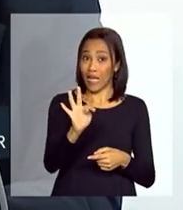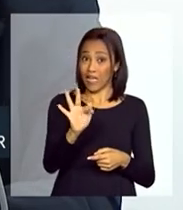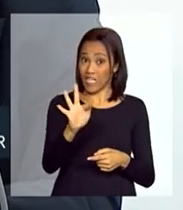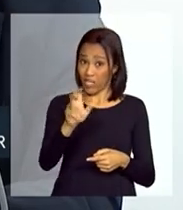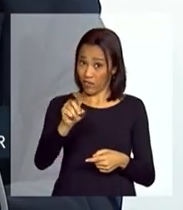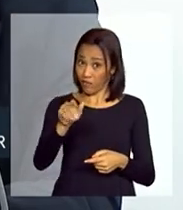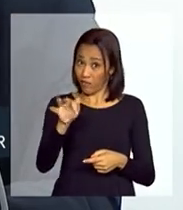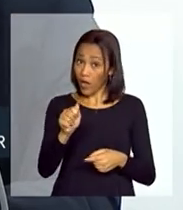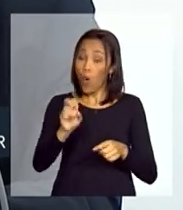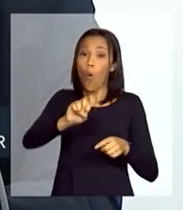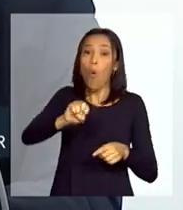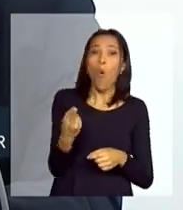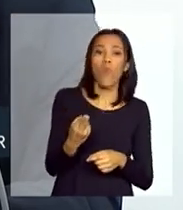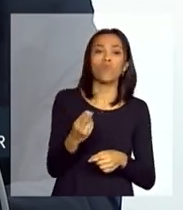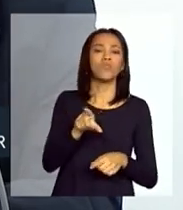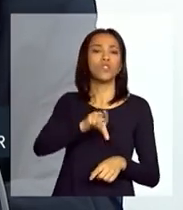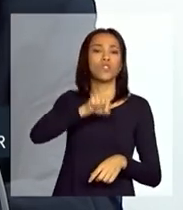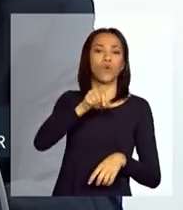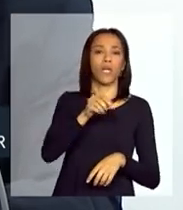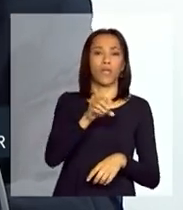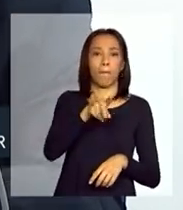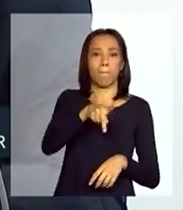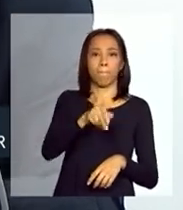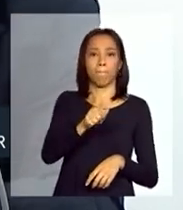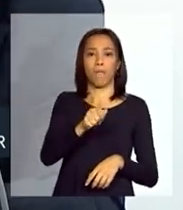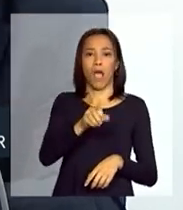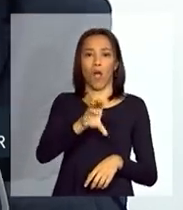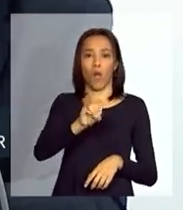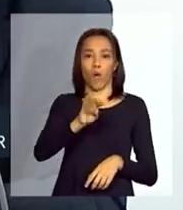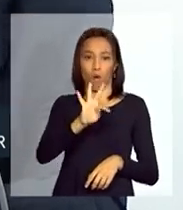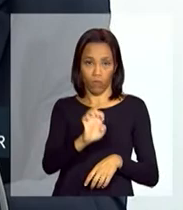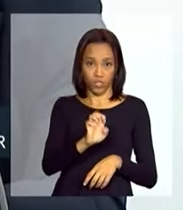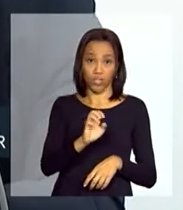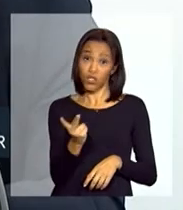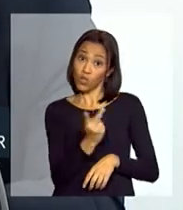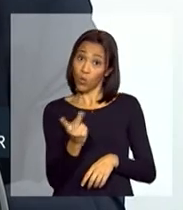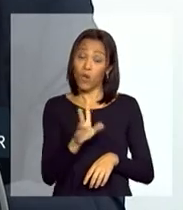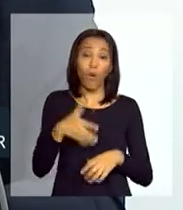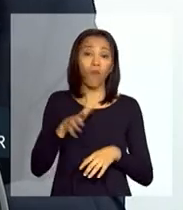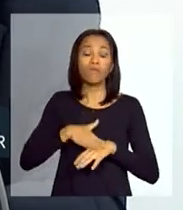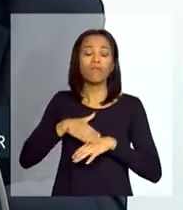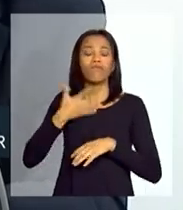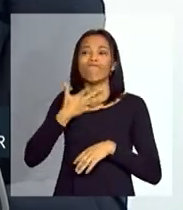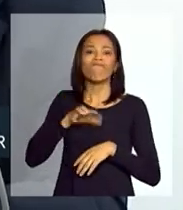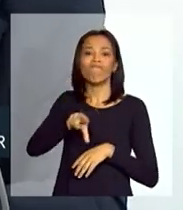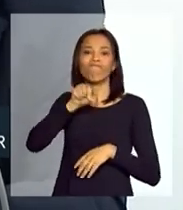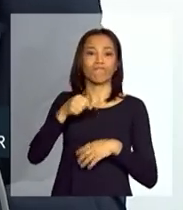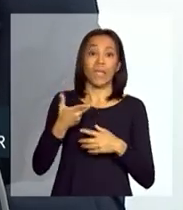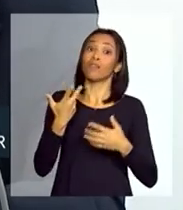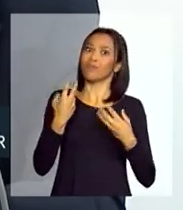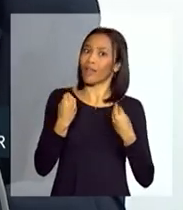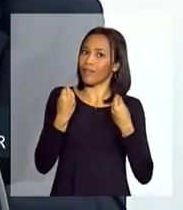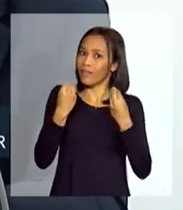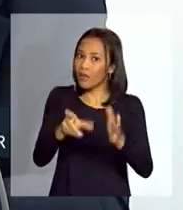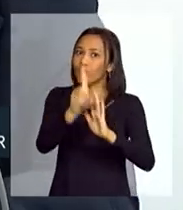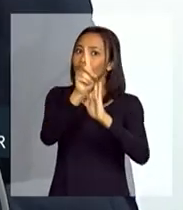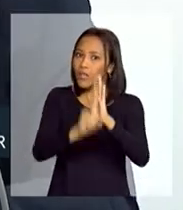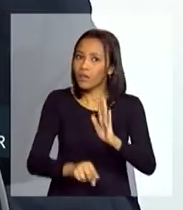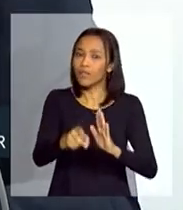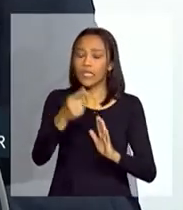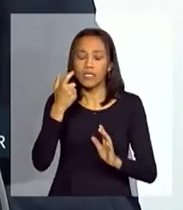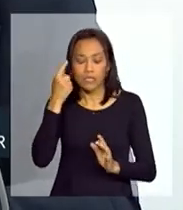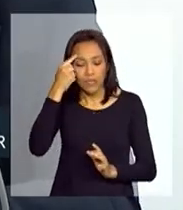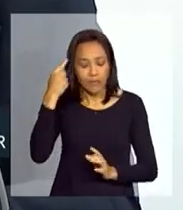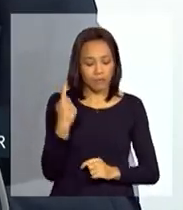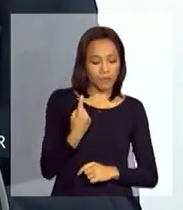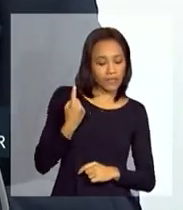ou por pacote aí que eu tô falando que é uma ação que é um contrato que duas partes assim não que já deu o direito ao cliente de negociar